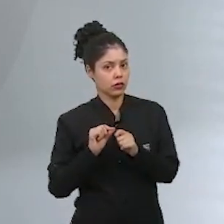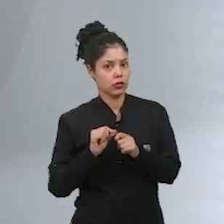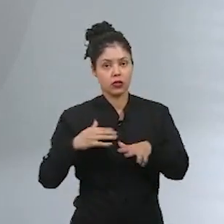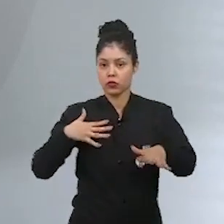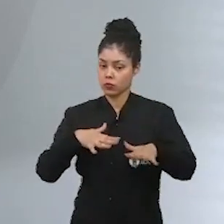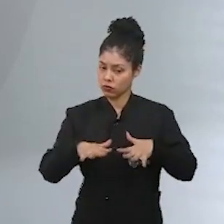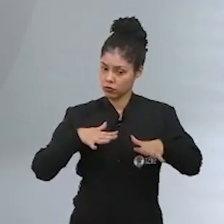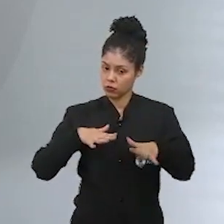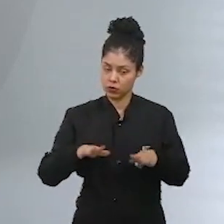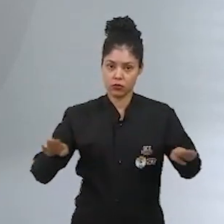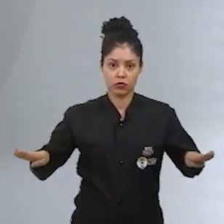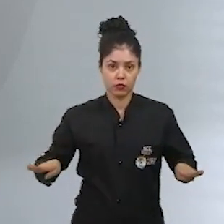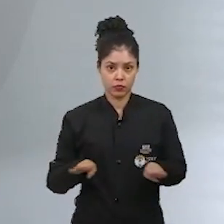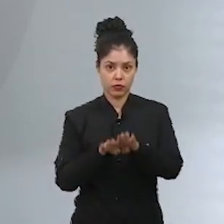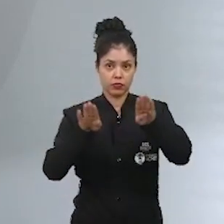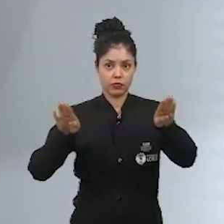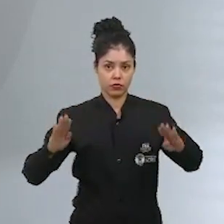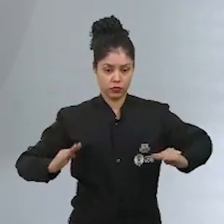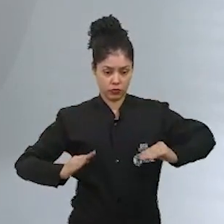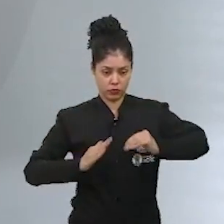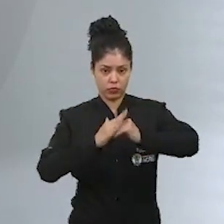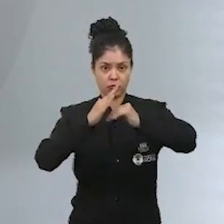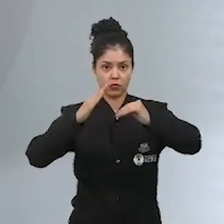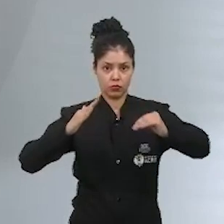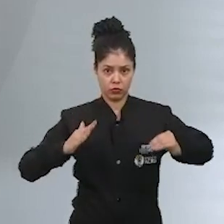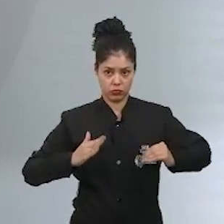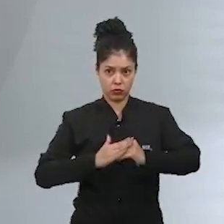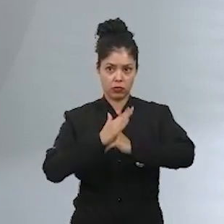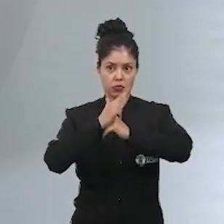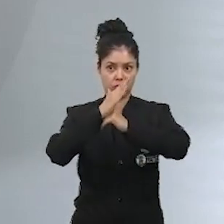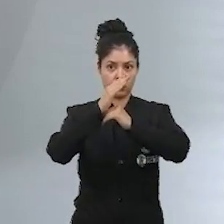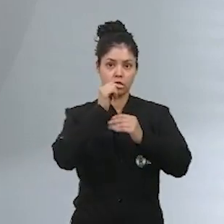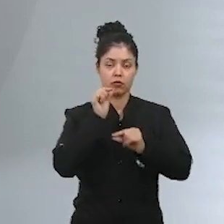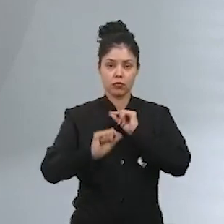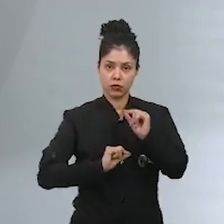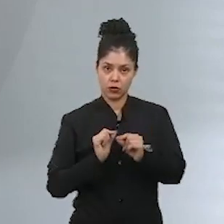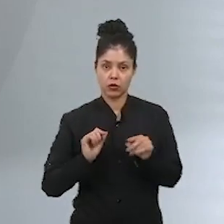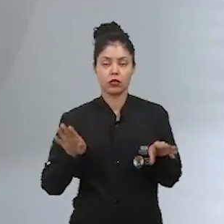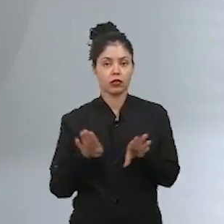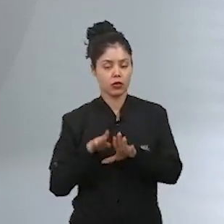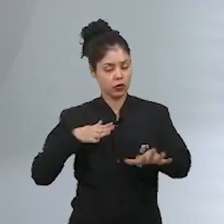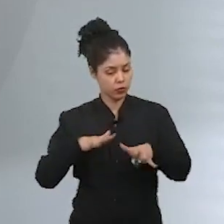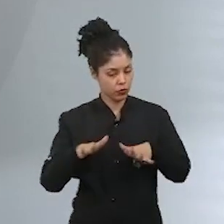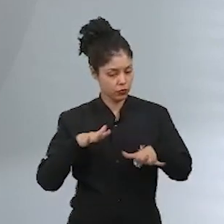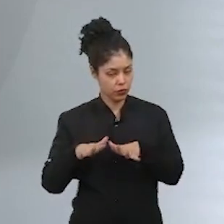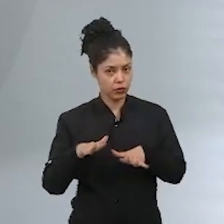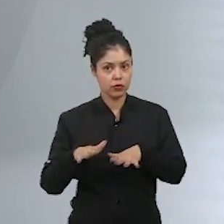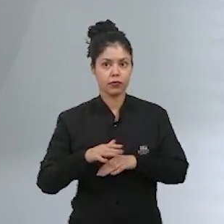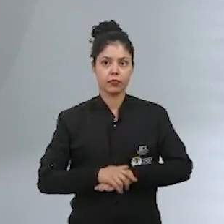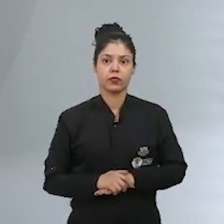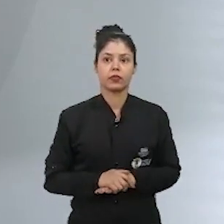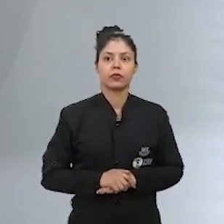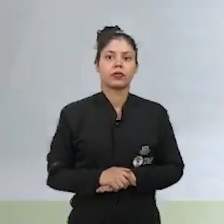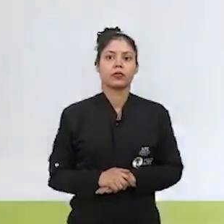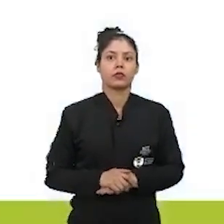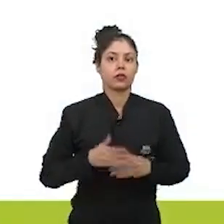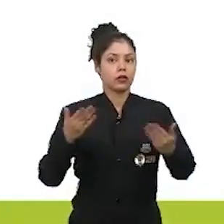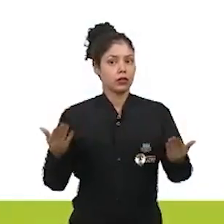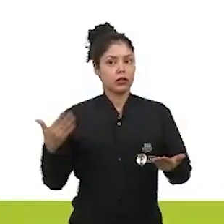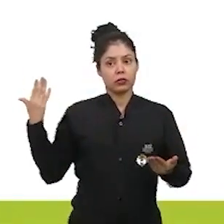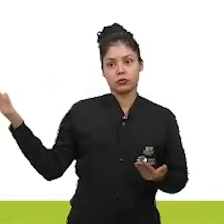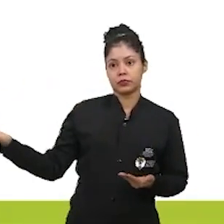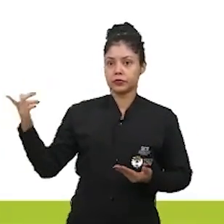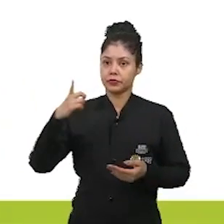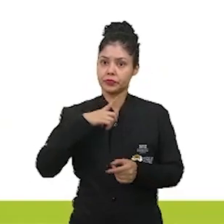de movimento de placas tectônicas. As falhas que existem, aí também movimento de placas tectônicas. E aí nós